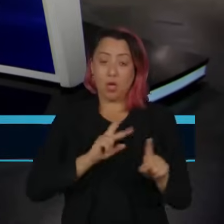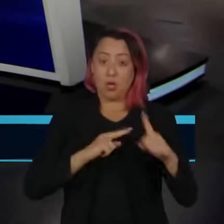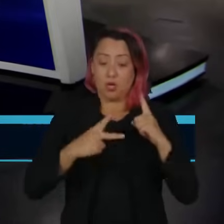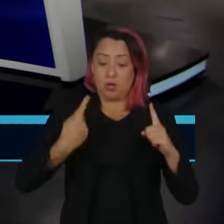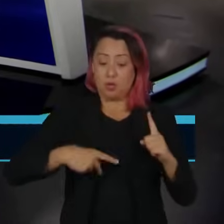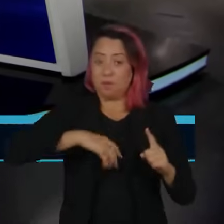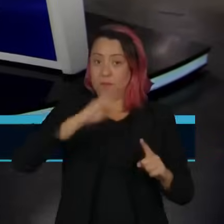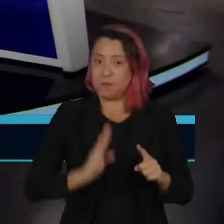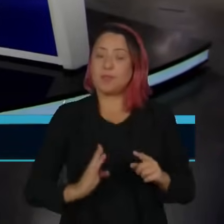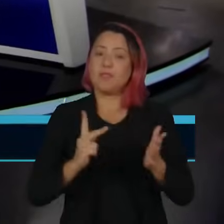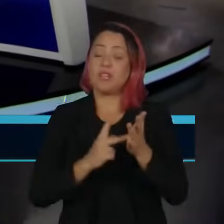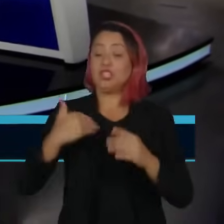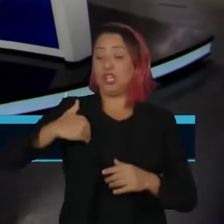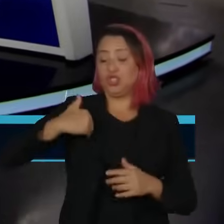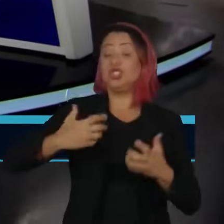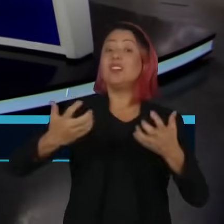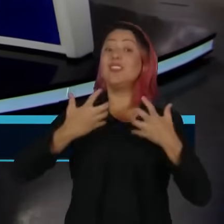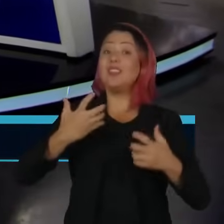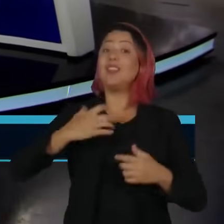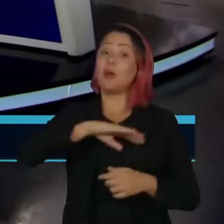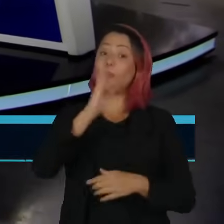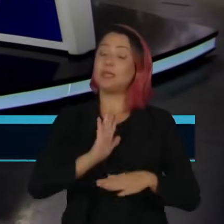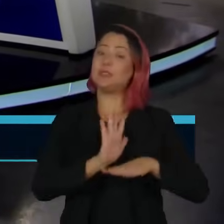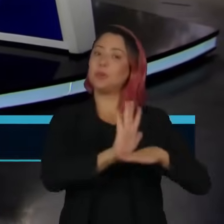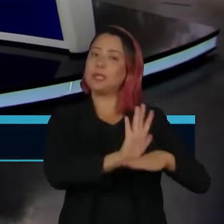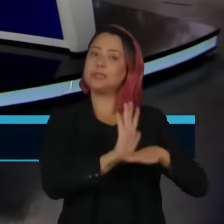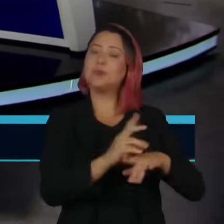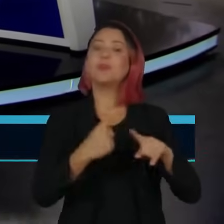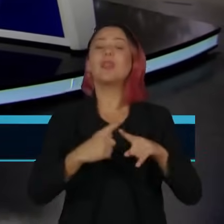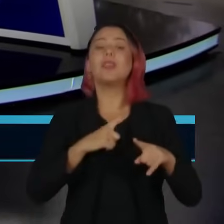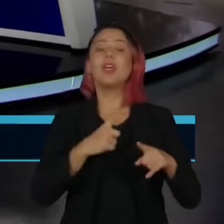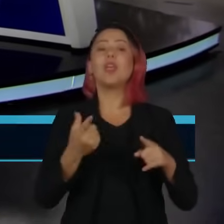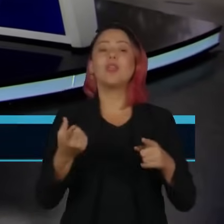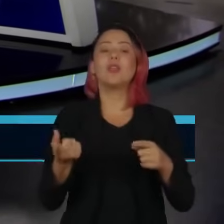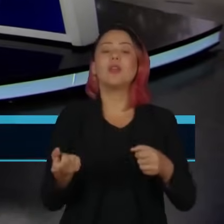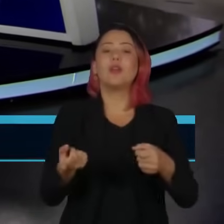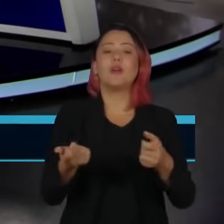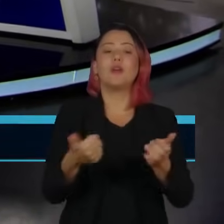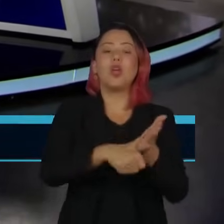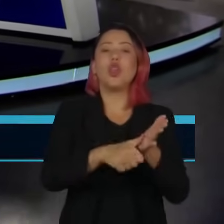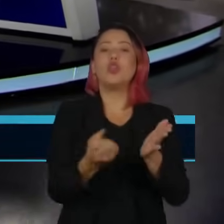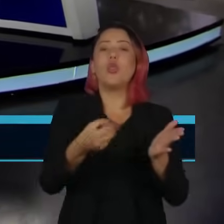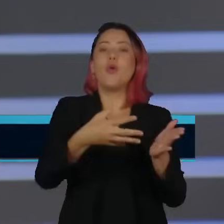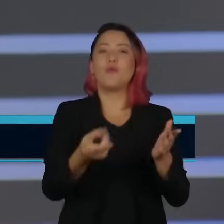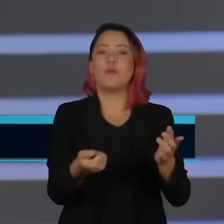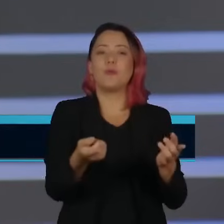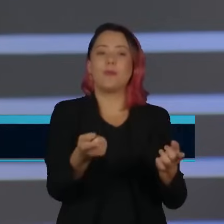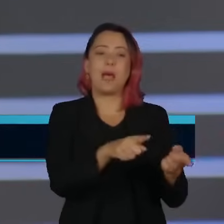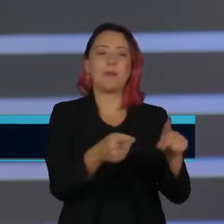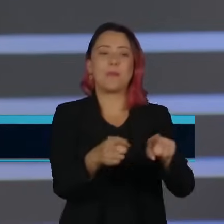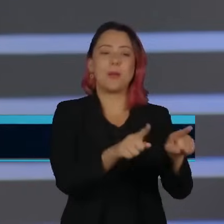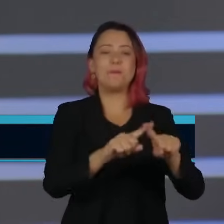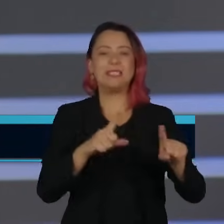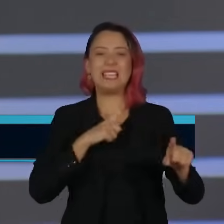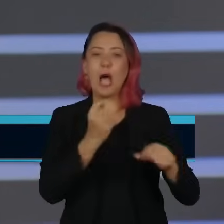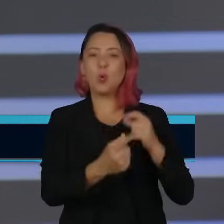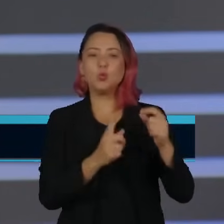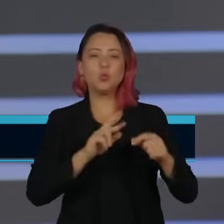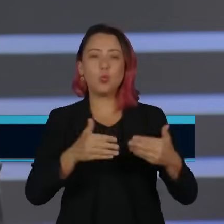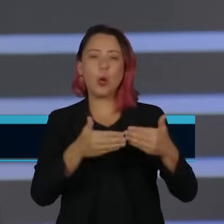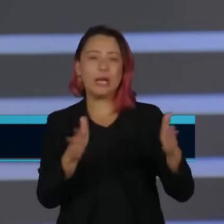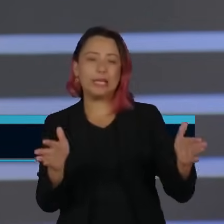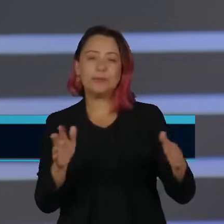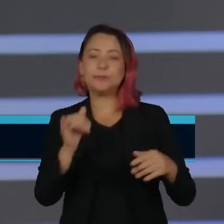Brasil nos BRICS exatamente porque com a entrada de novos membros, entrou membros que não são tão democráticos assim, né? Do